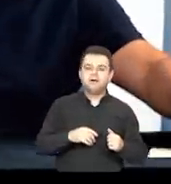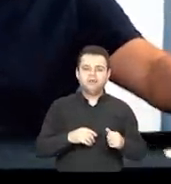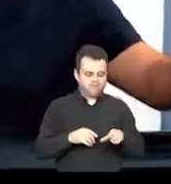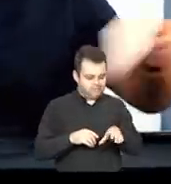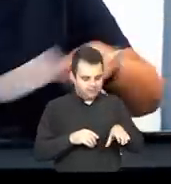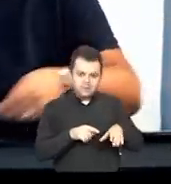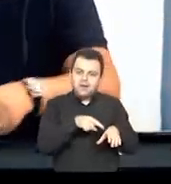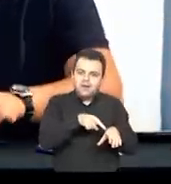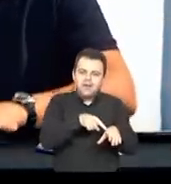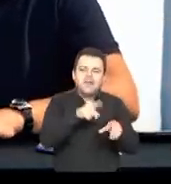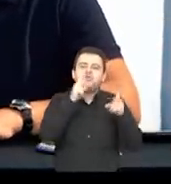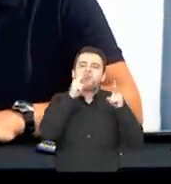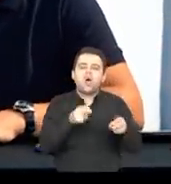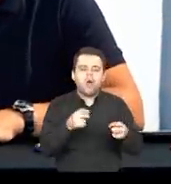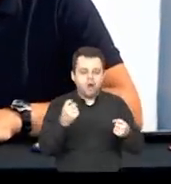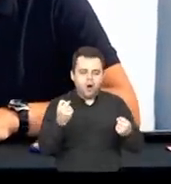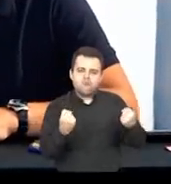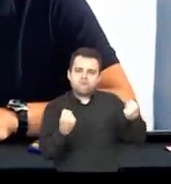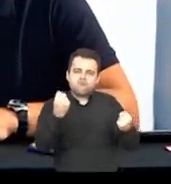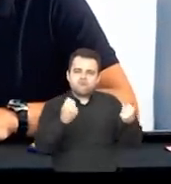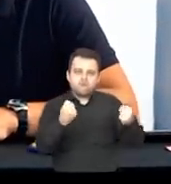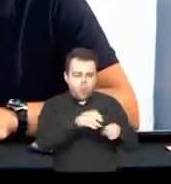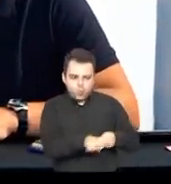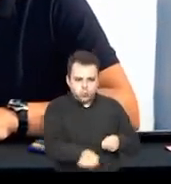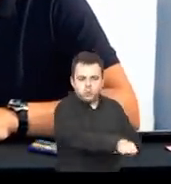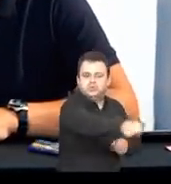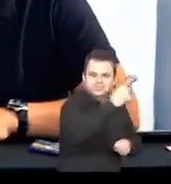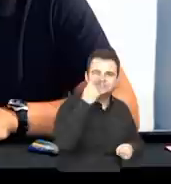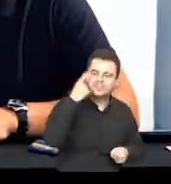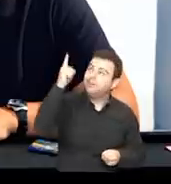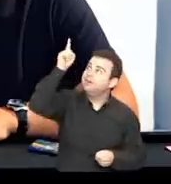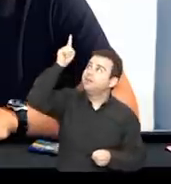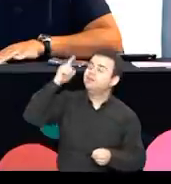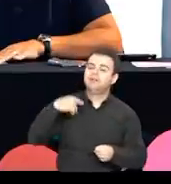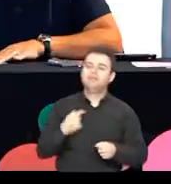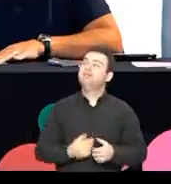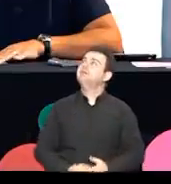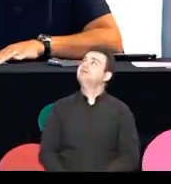corrida. Então eu posso escrever aqui o número 1.